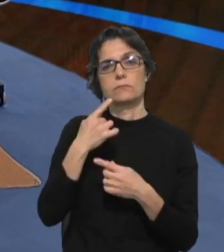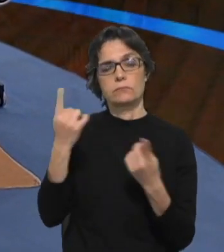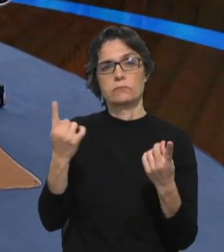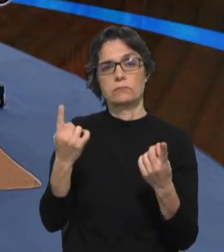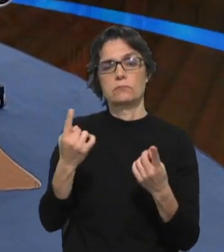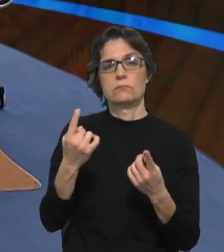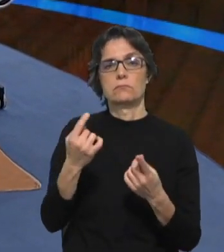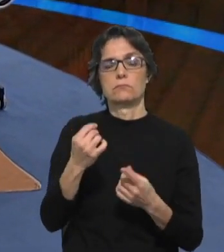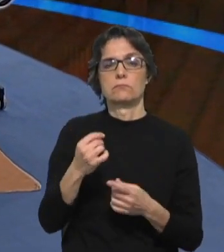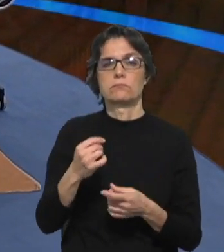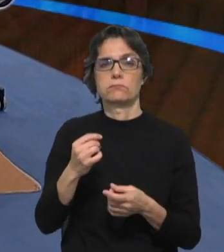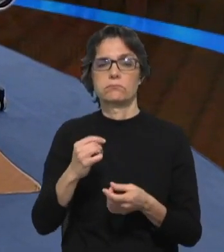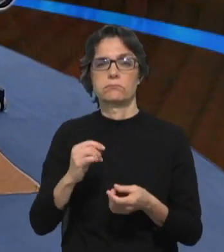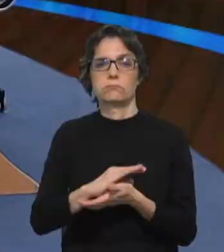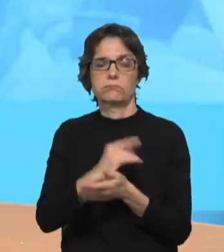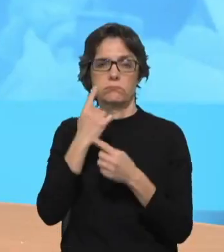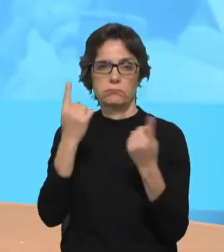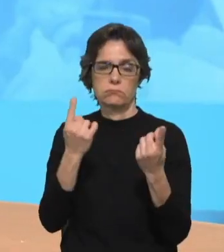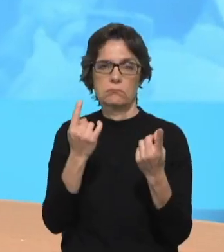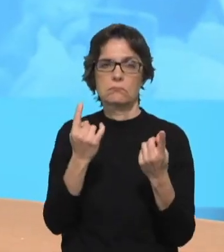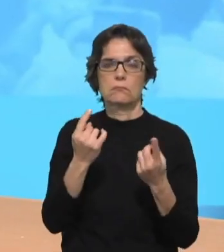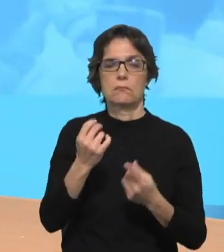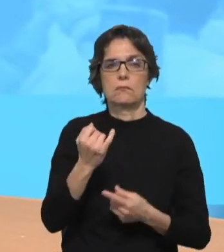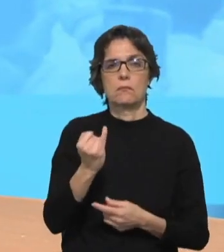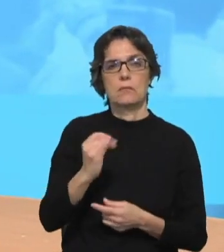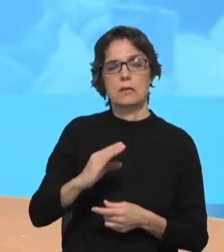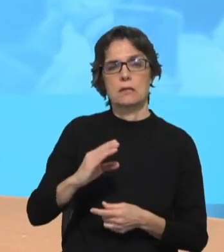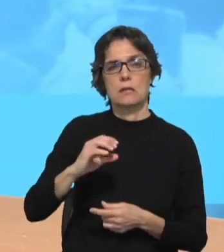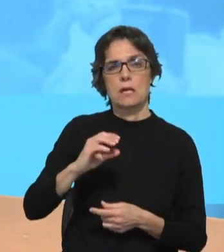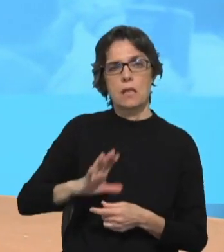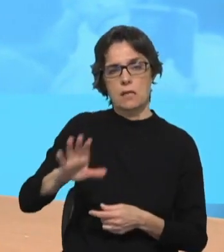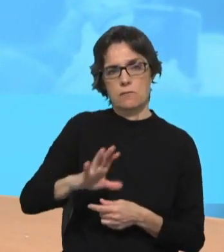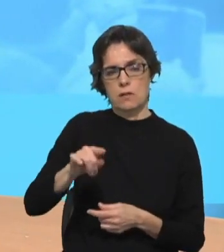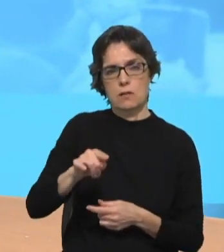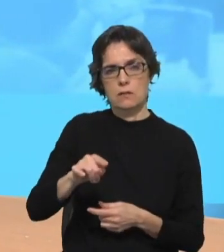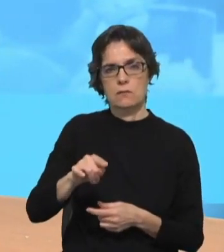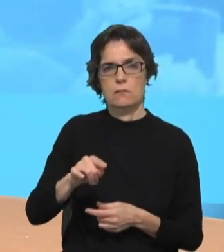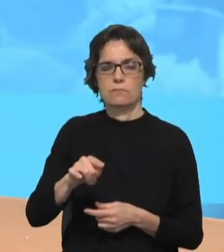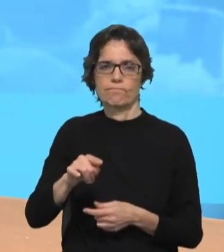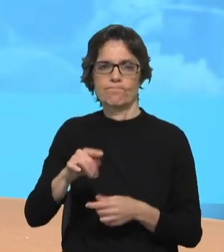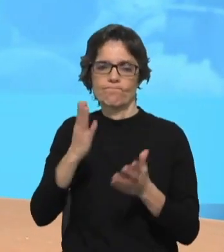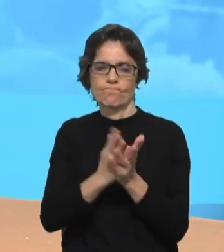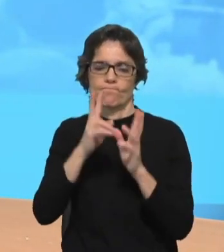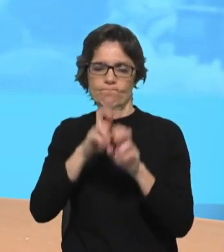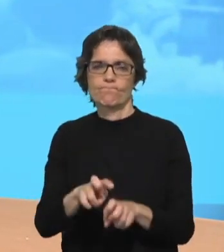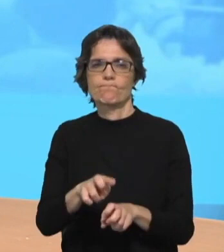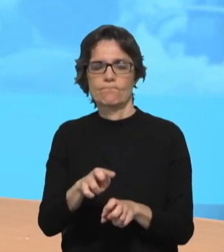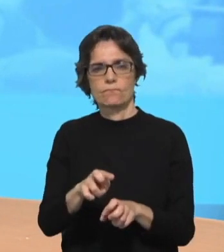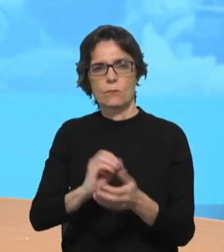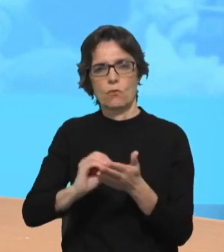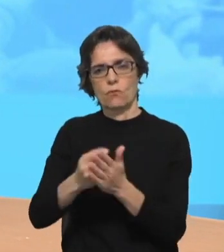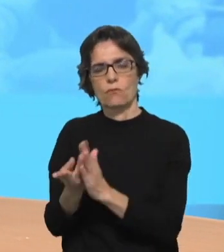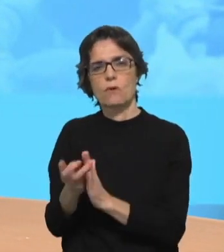Nacional, que é um estudo e de vários autores, fala-nos de uma realidade em mudança, de uma